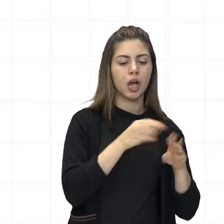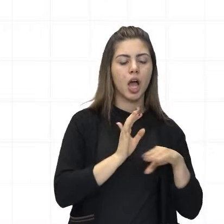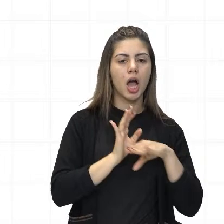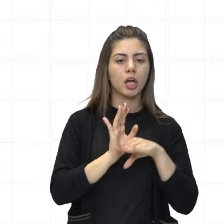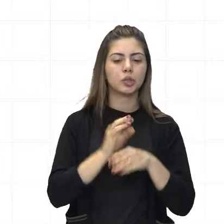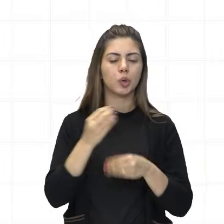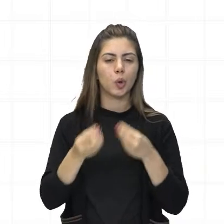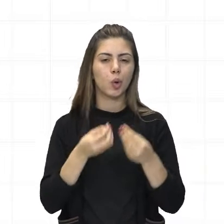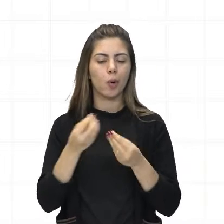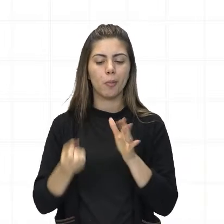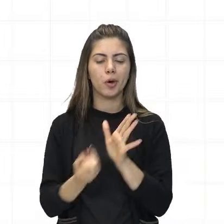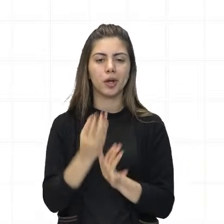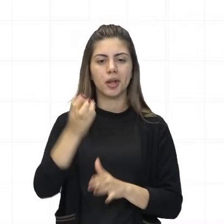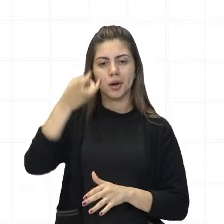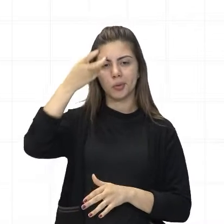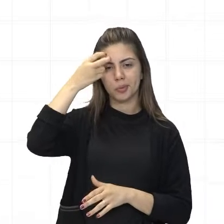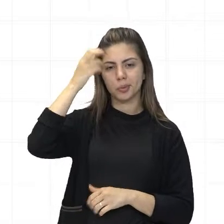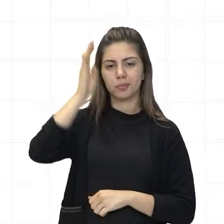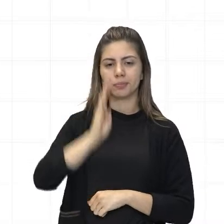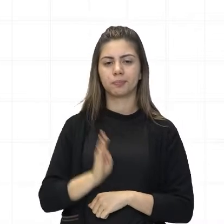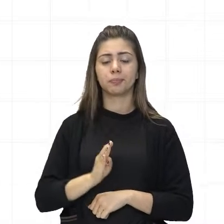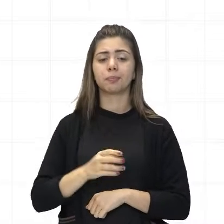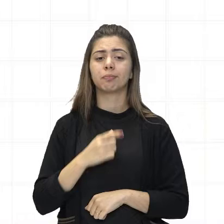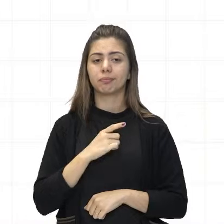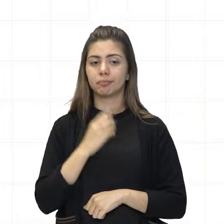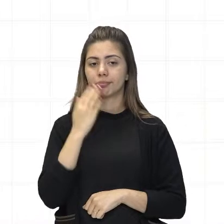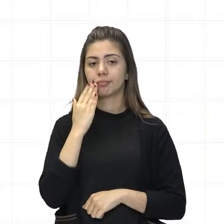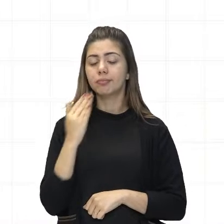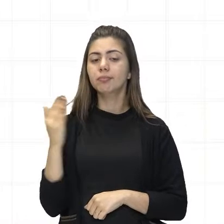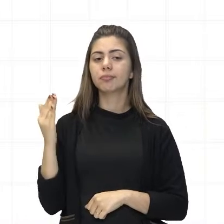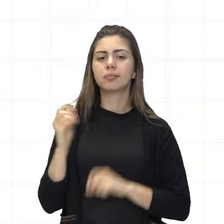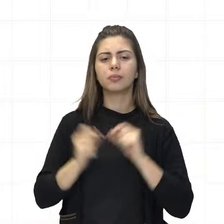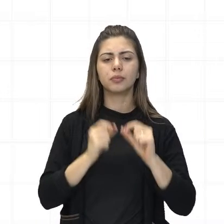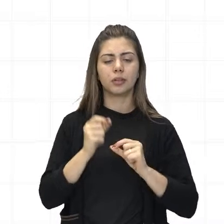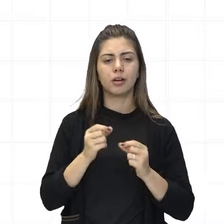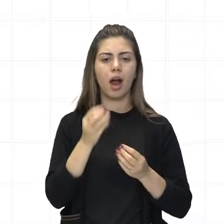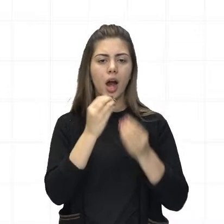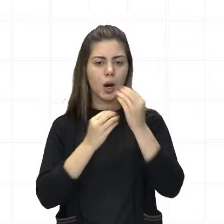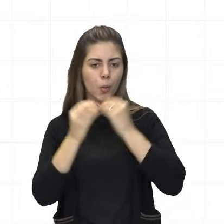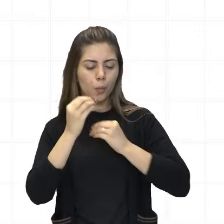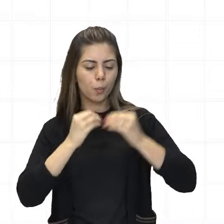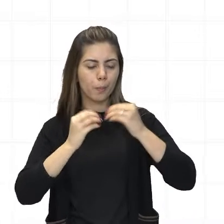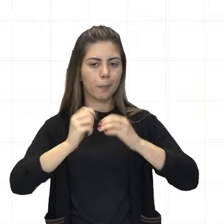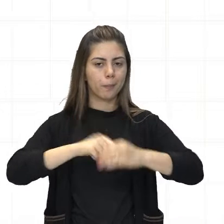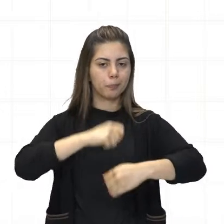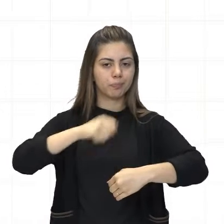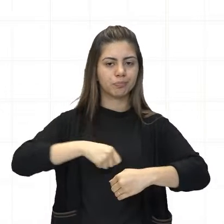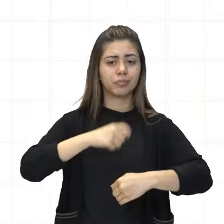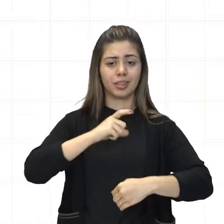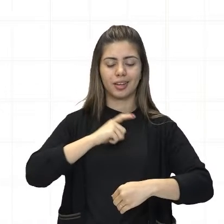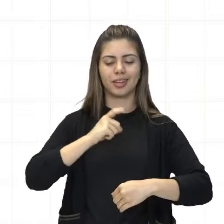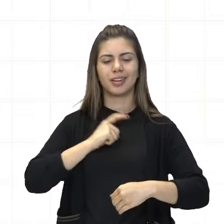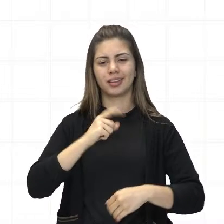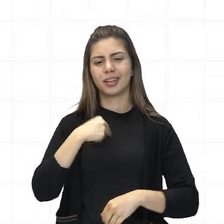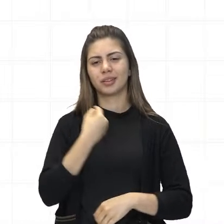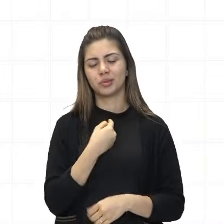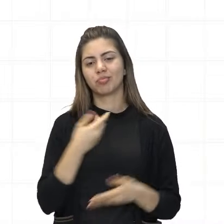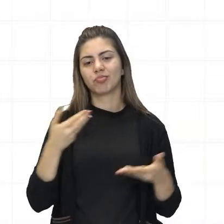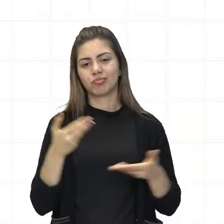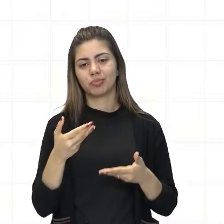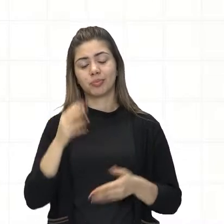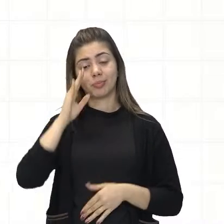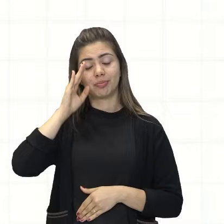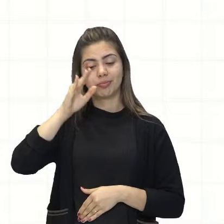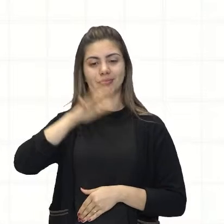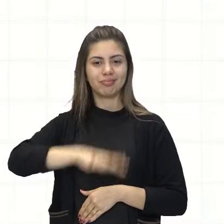formação cultural do povo brasileiro. Nós temos aqui a culinária e a alimentação, que estão bastante presentes, principalmente